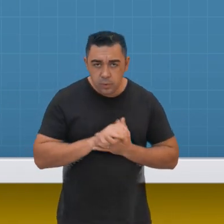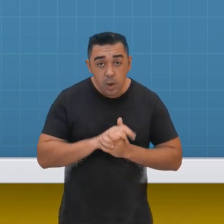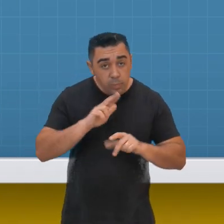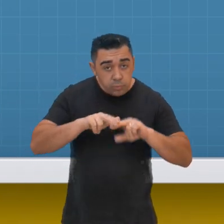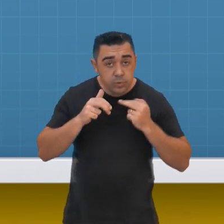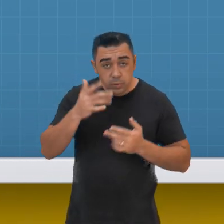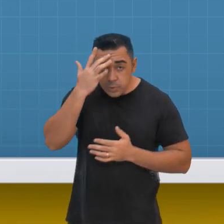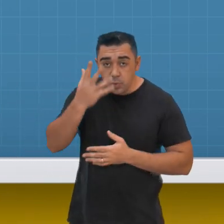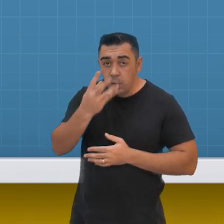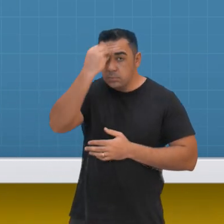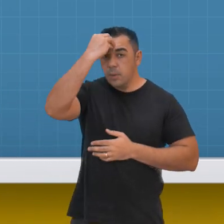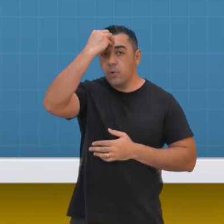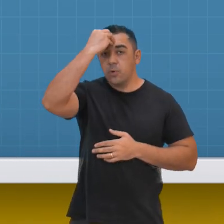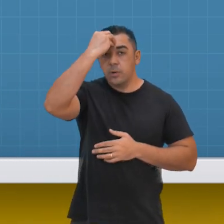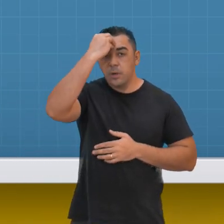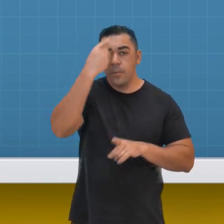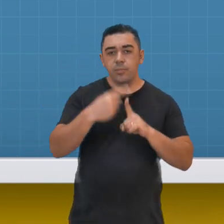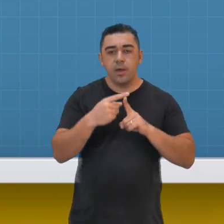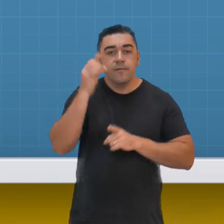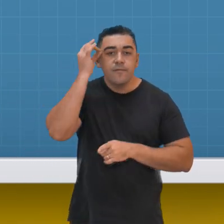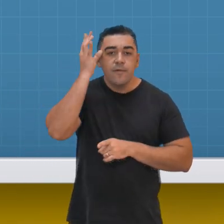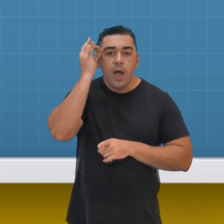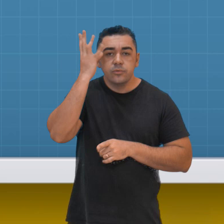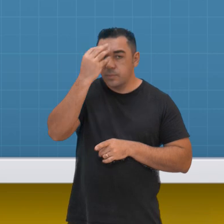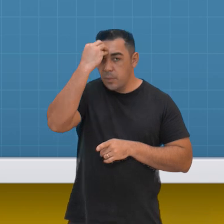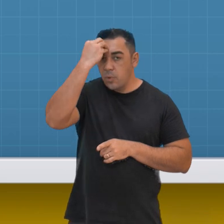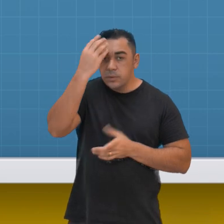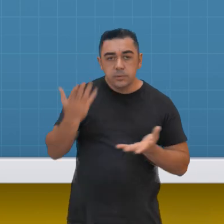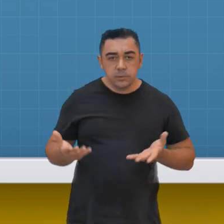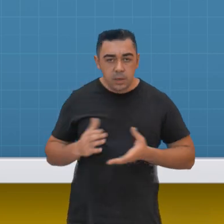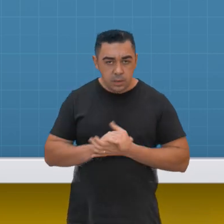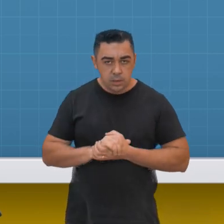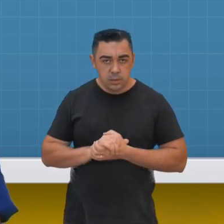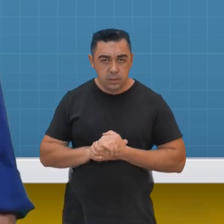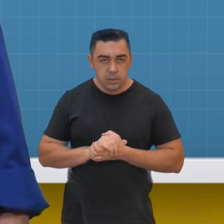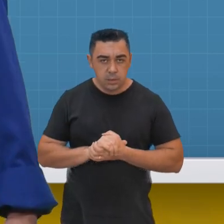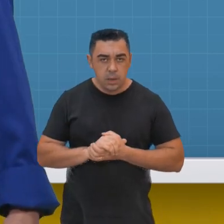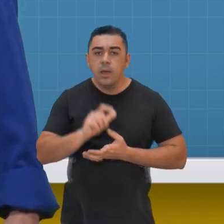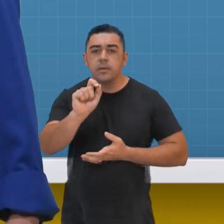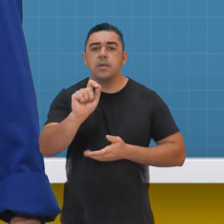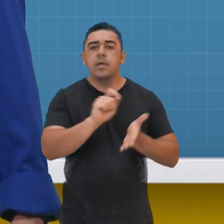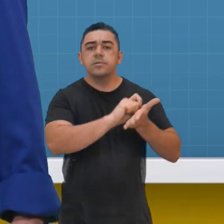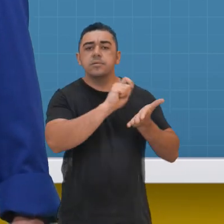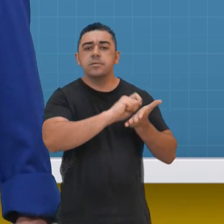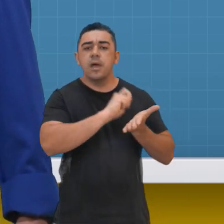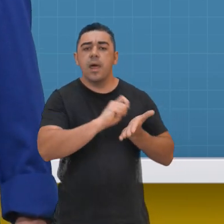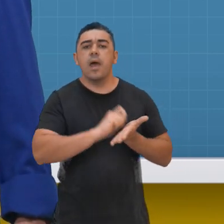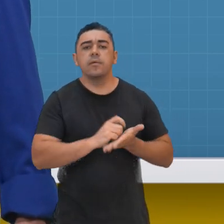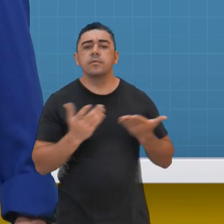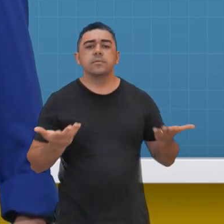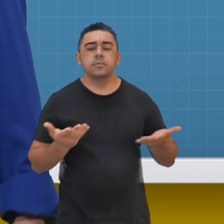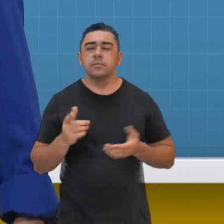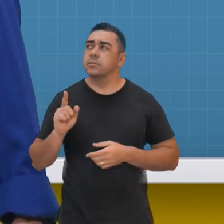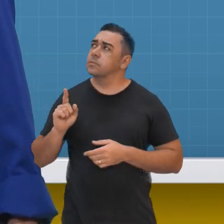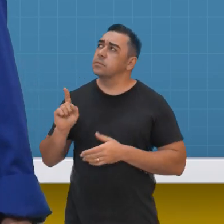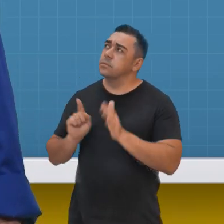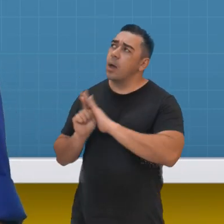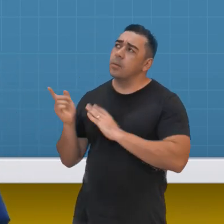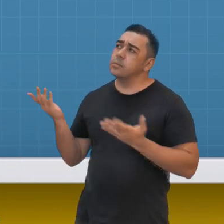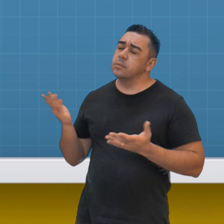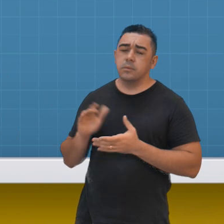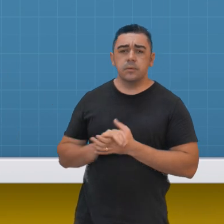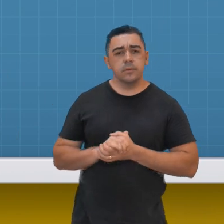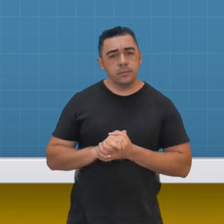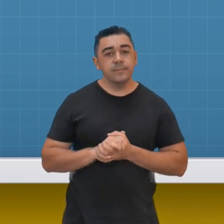que as pessoas guardam, por isso que é fácil de guardar, né? Quem que escreve isso, professora?